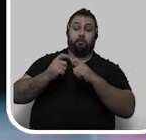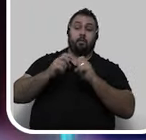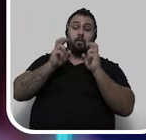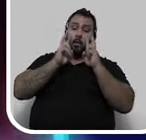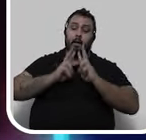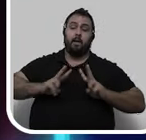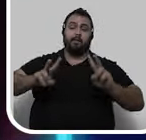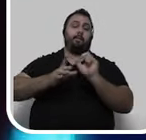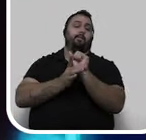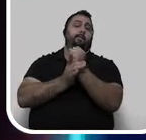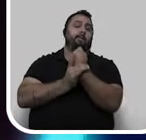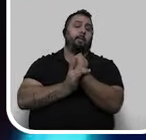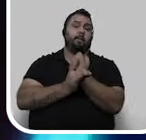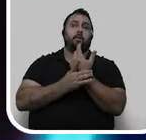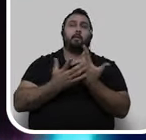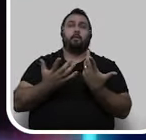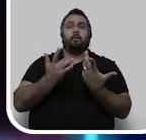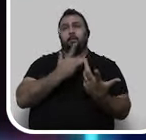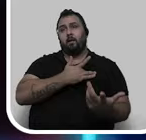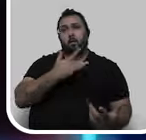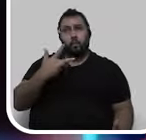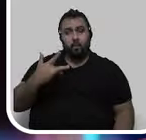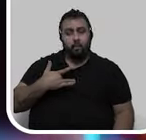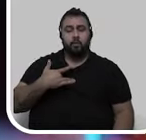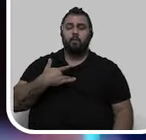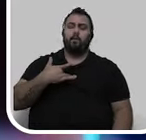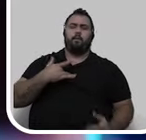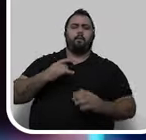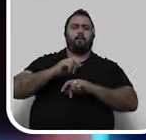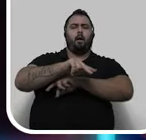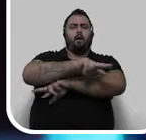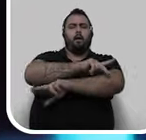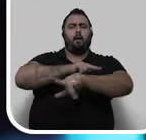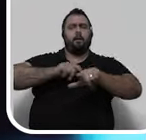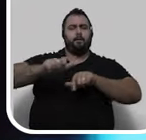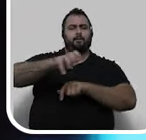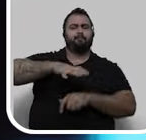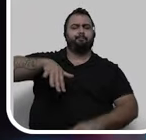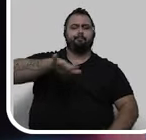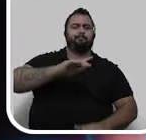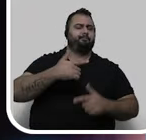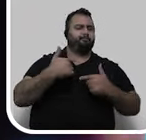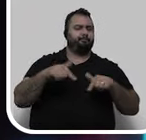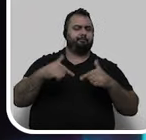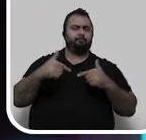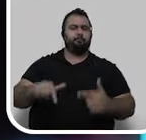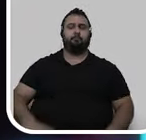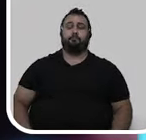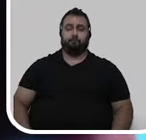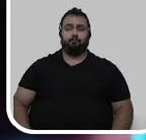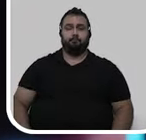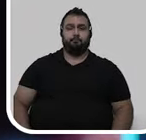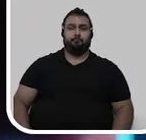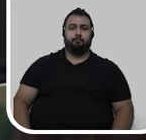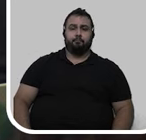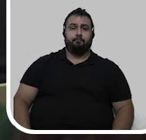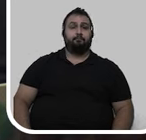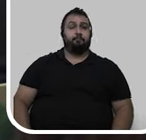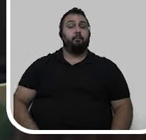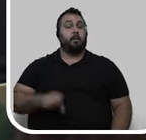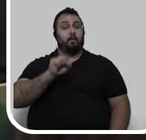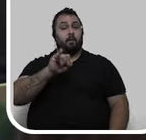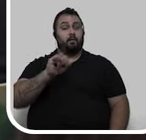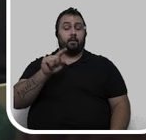de segurança, saúde, vários mercados, serviços, enfim. Então, é importante que, se você vem